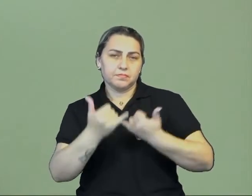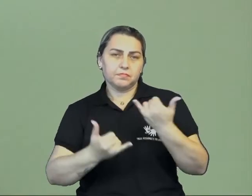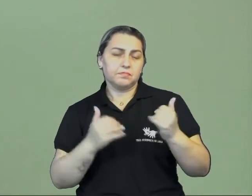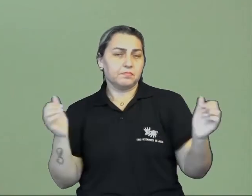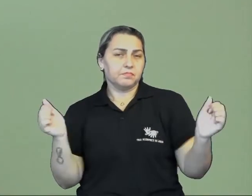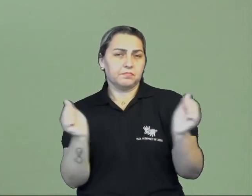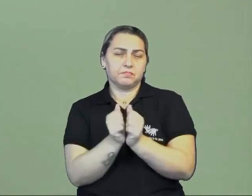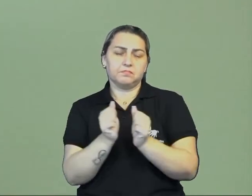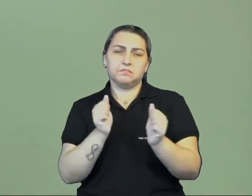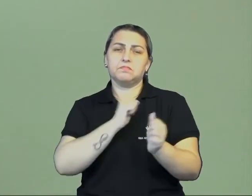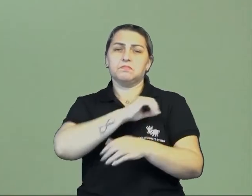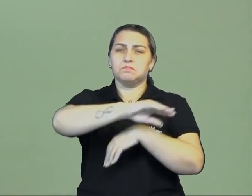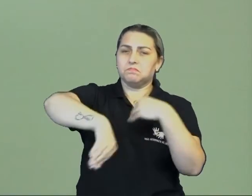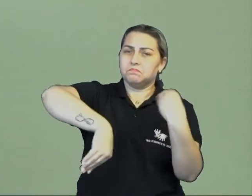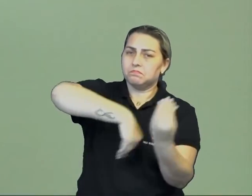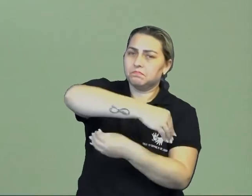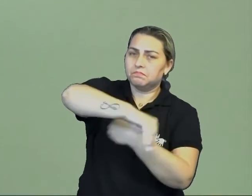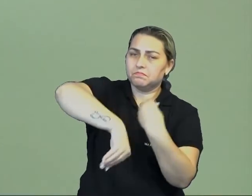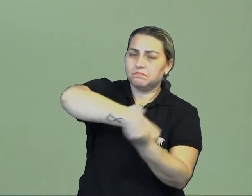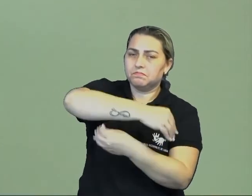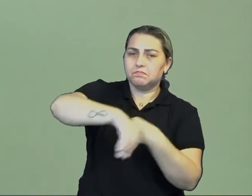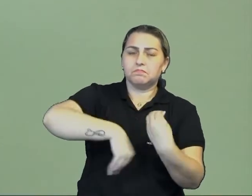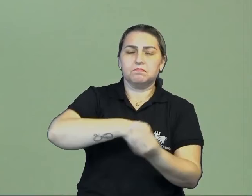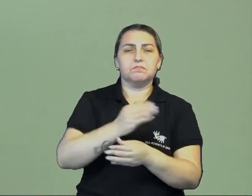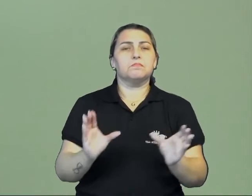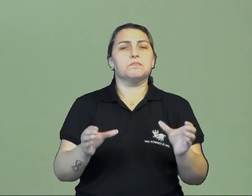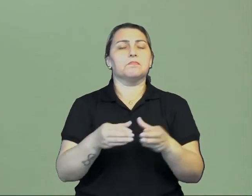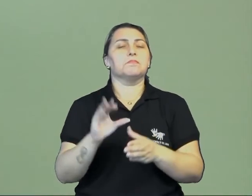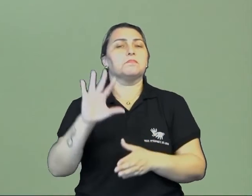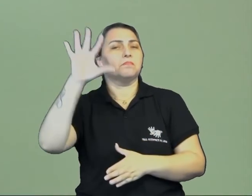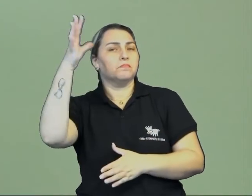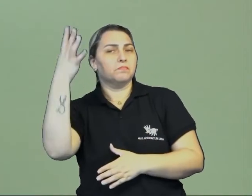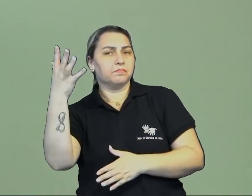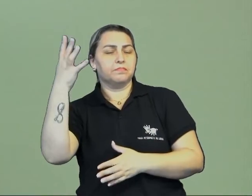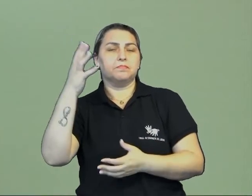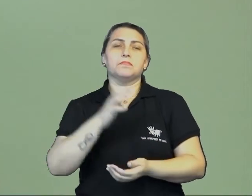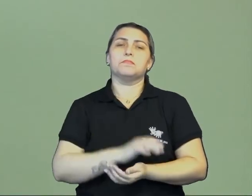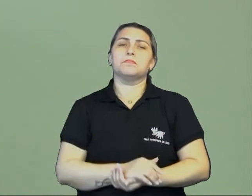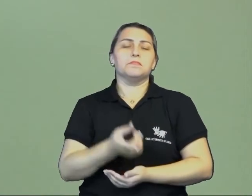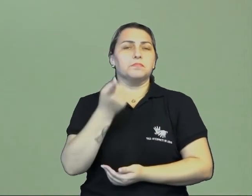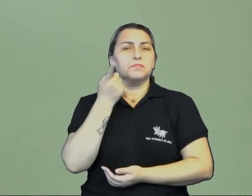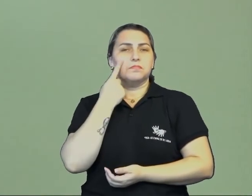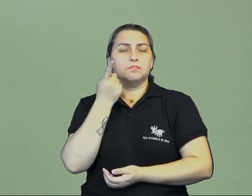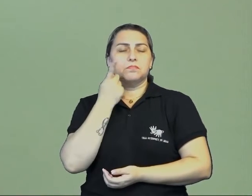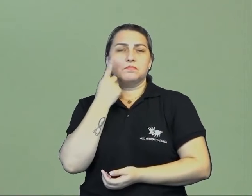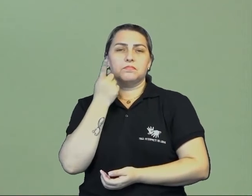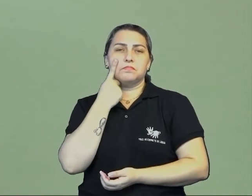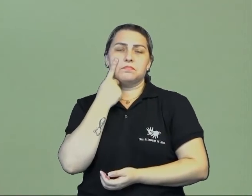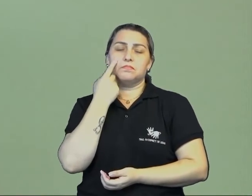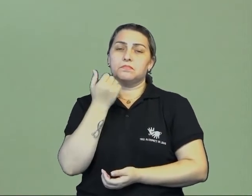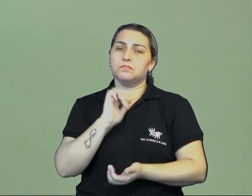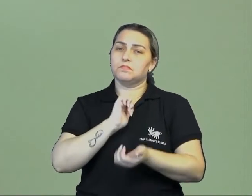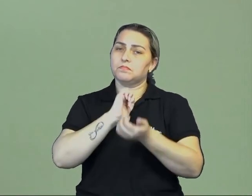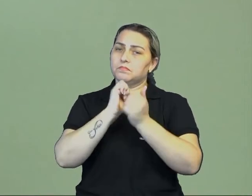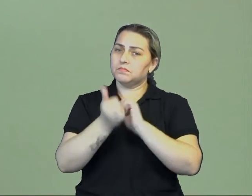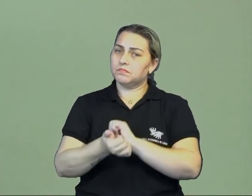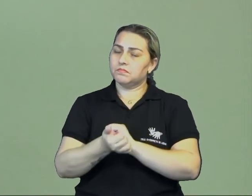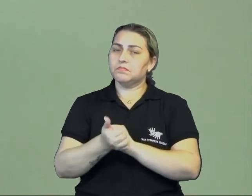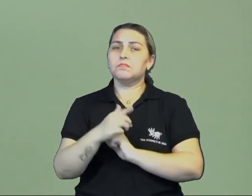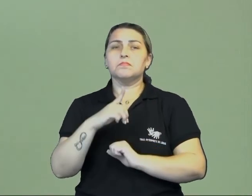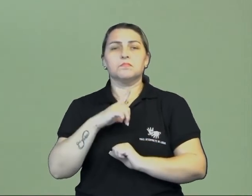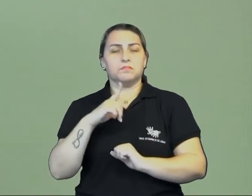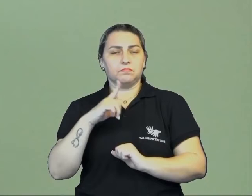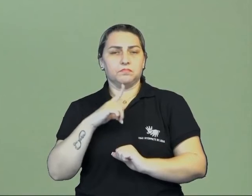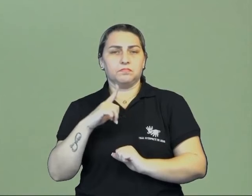junto, misturado. A gente é um conjunto que acontece simultaneamente. Vejam que se um esporte advém de um jogo, ali eu